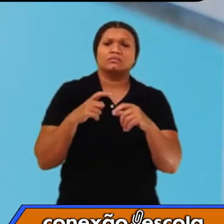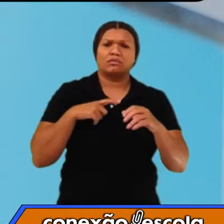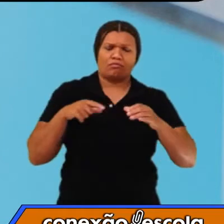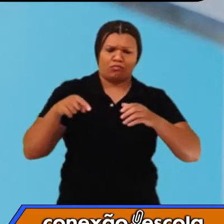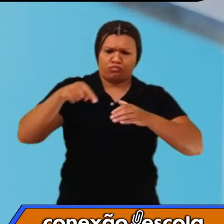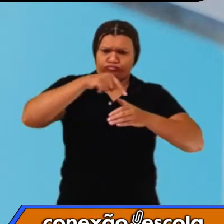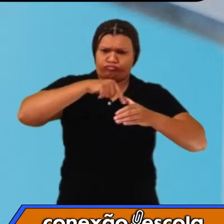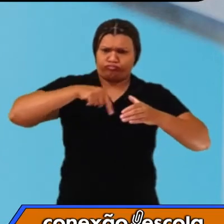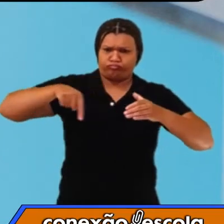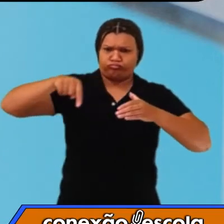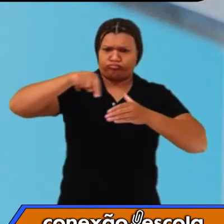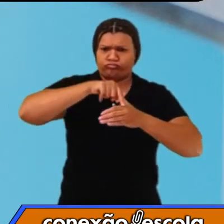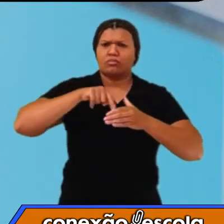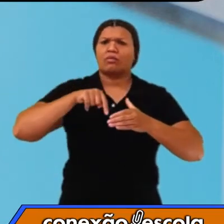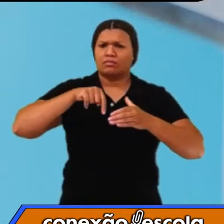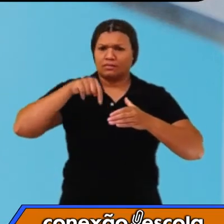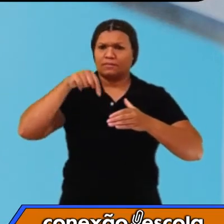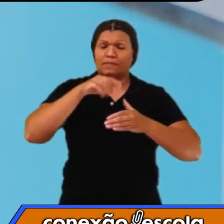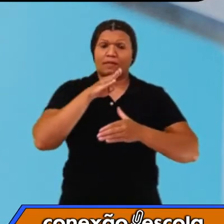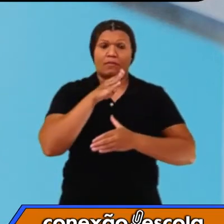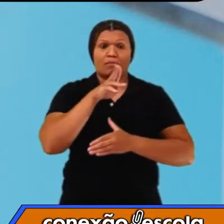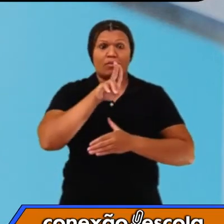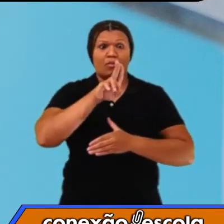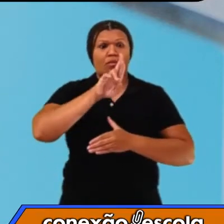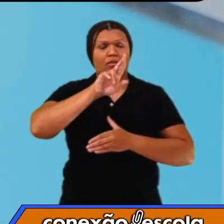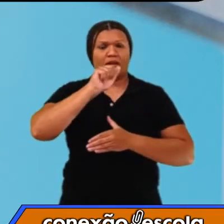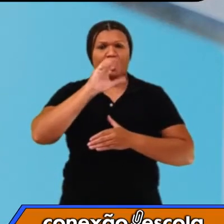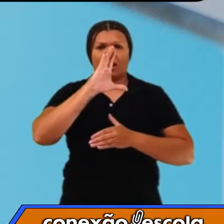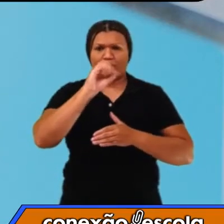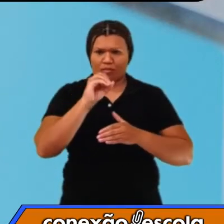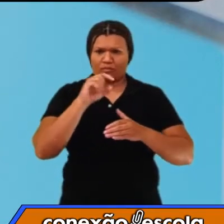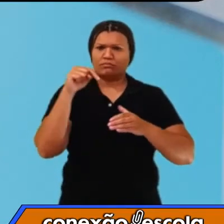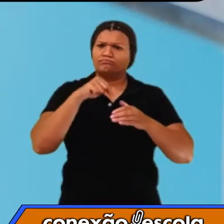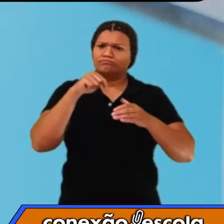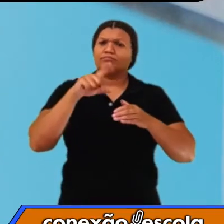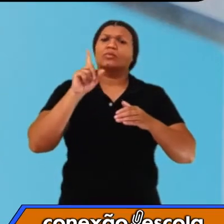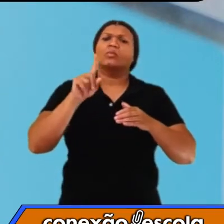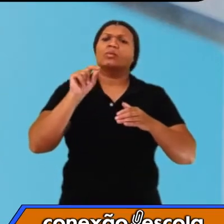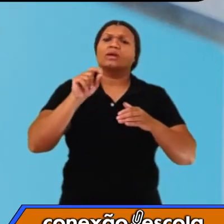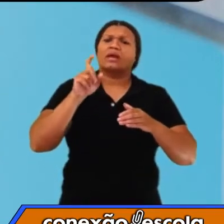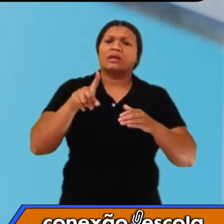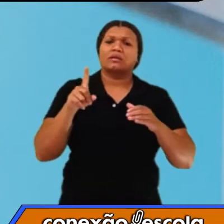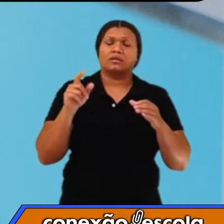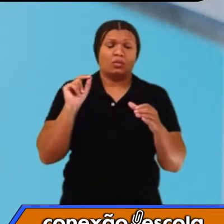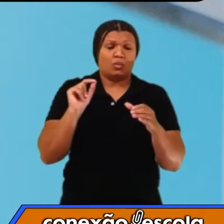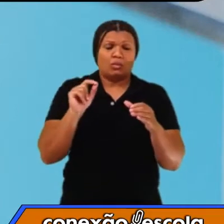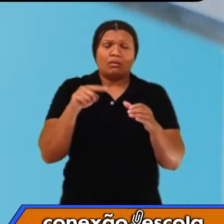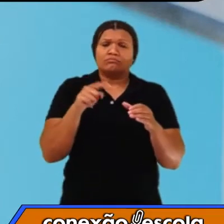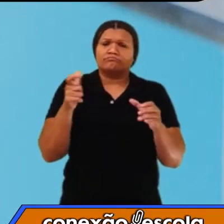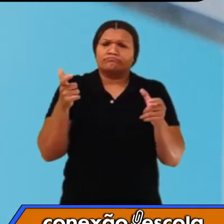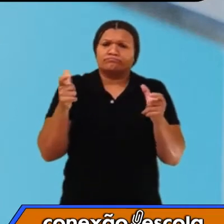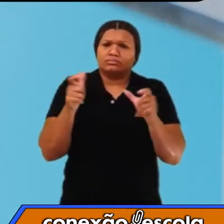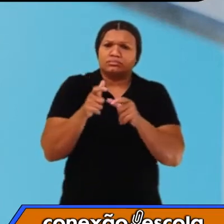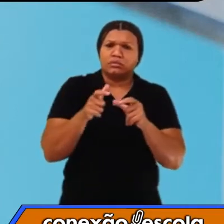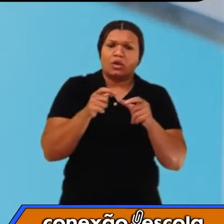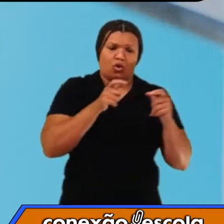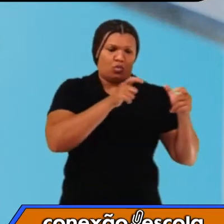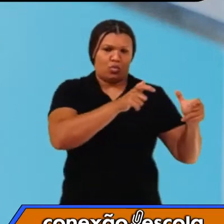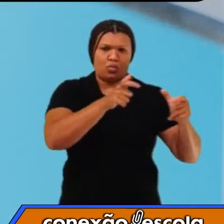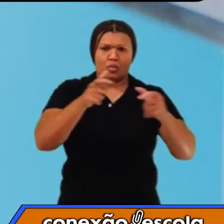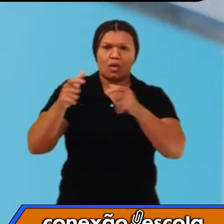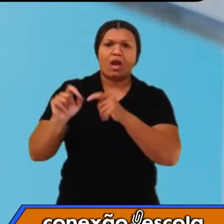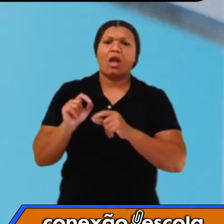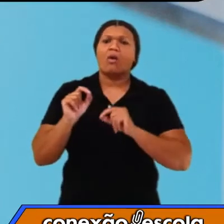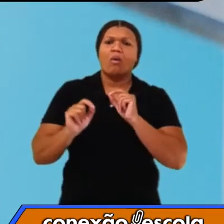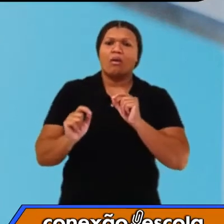de ozônio. Esse buraco é um fenômeno que nós chamamos aqui de rarefação, a diminuição em alguns pontos desse